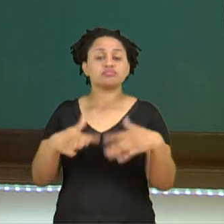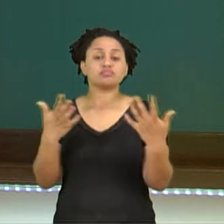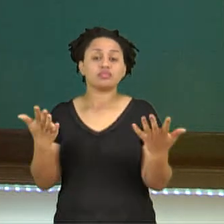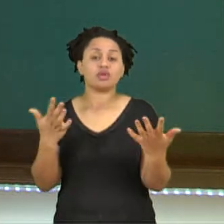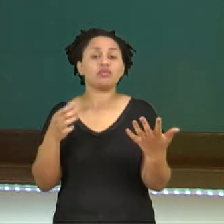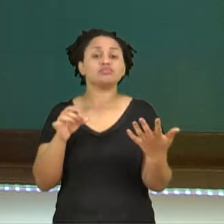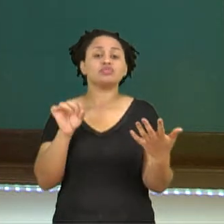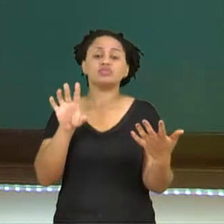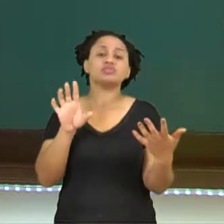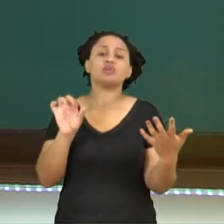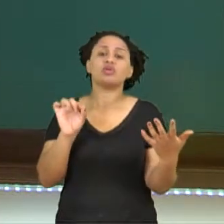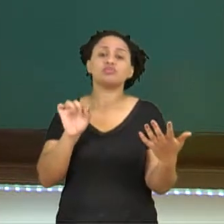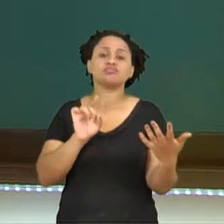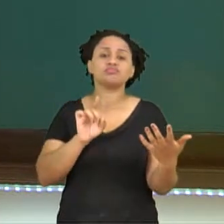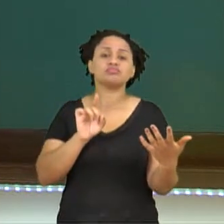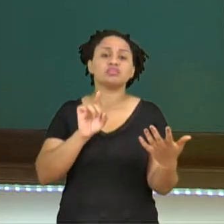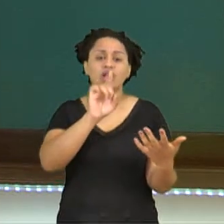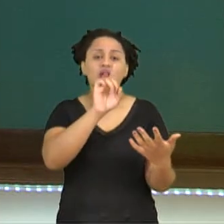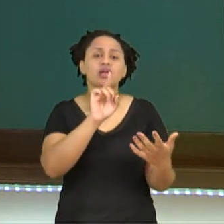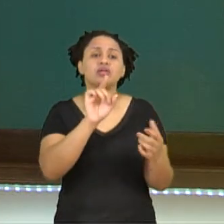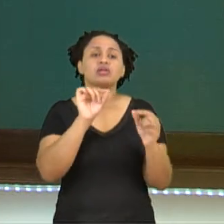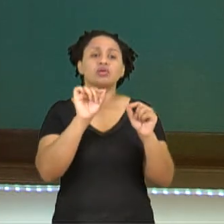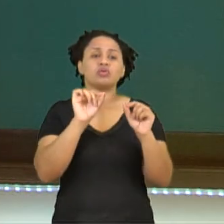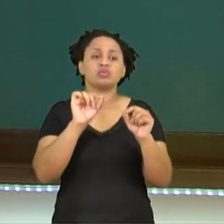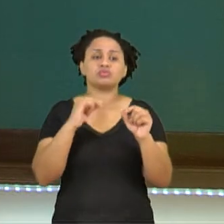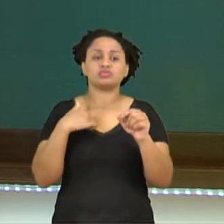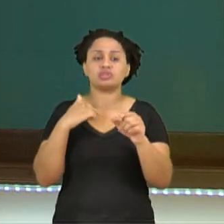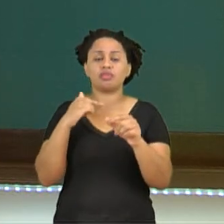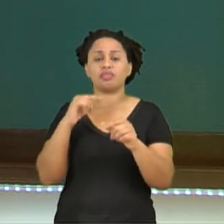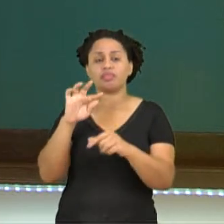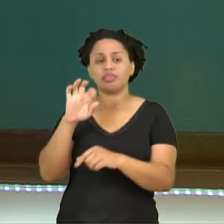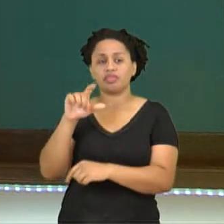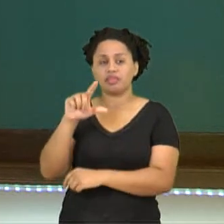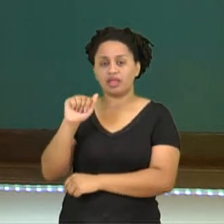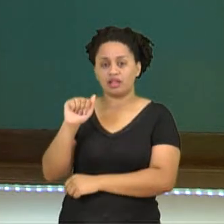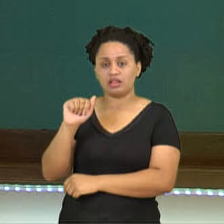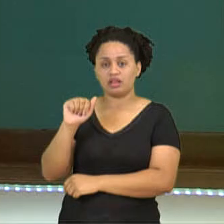apenas foi lá nos Jogos de Tel Aviv em 1968.